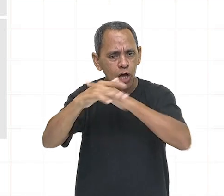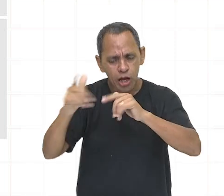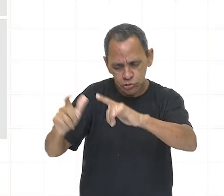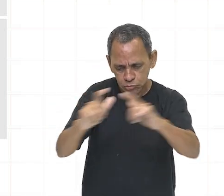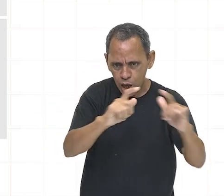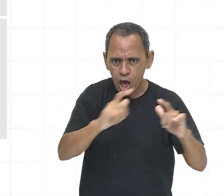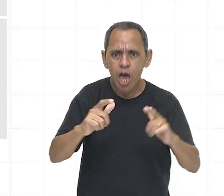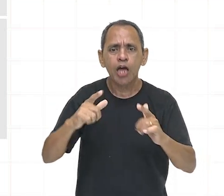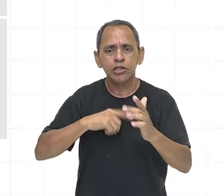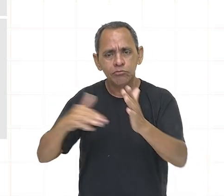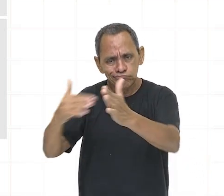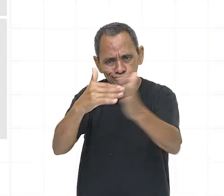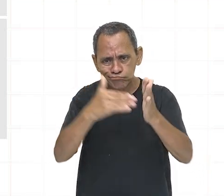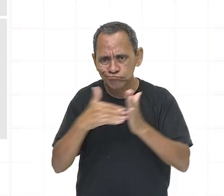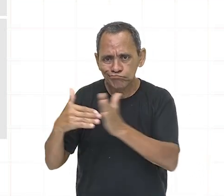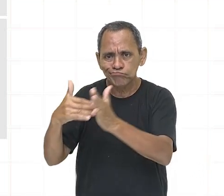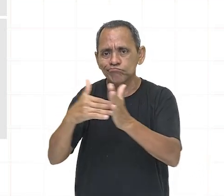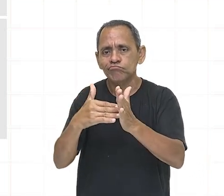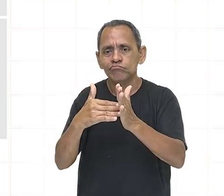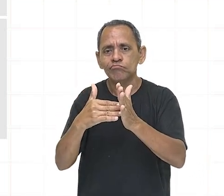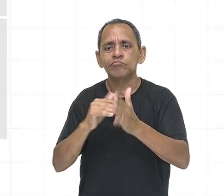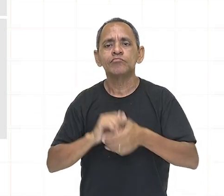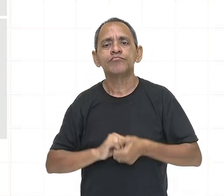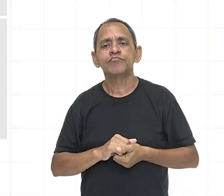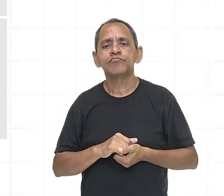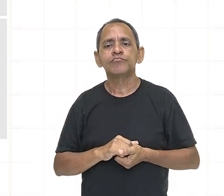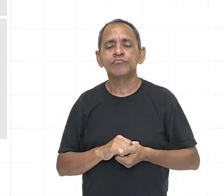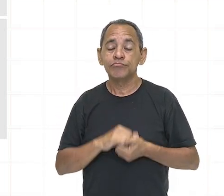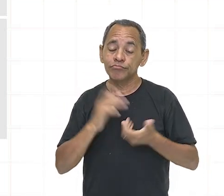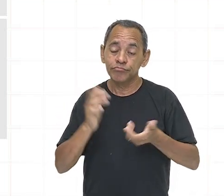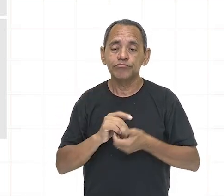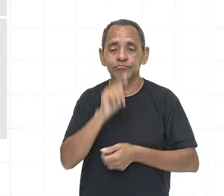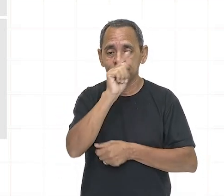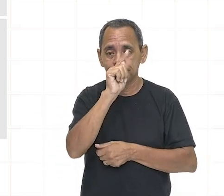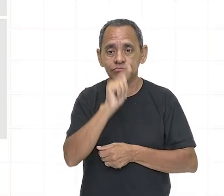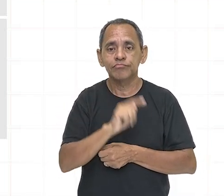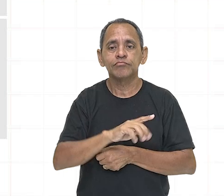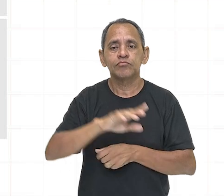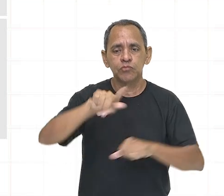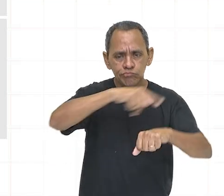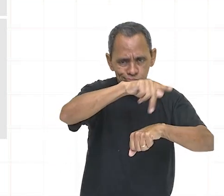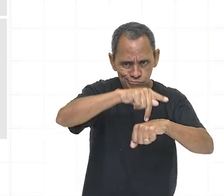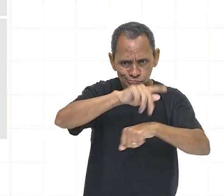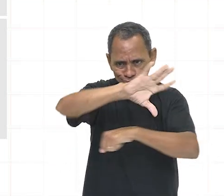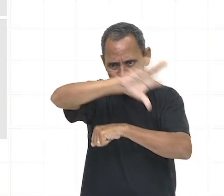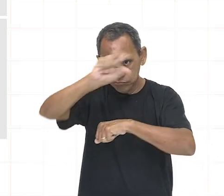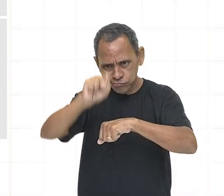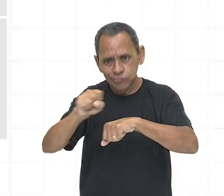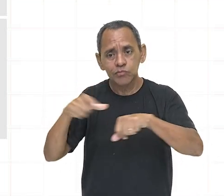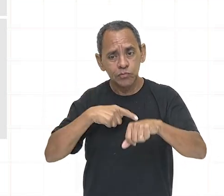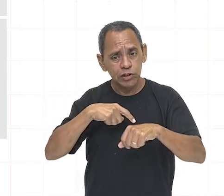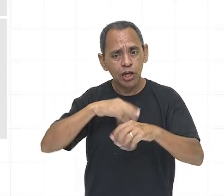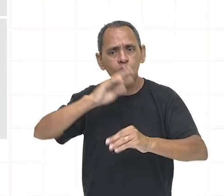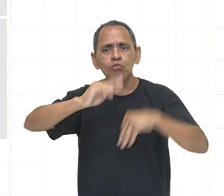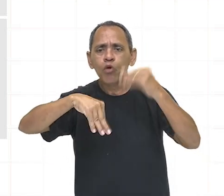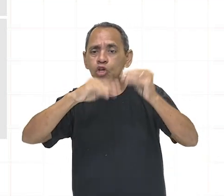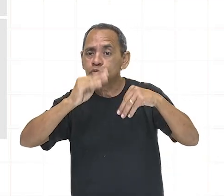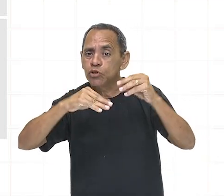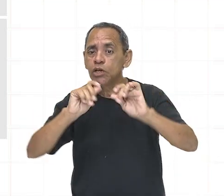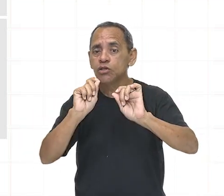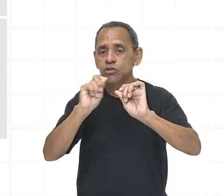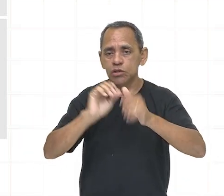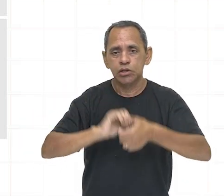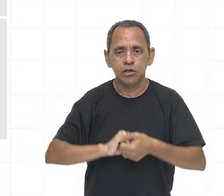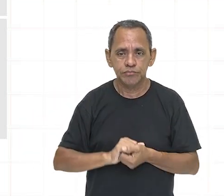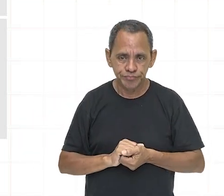Porque, como se vê na Ásia, nesses países asiáticos, a maioria tem realmente essa flexibilidade aí, esses outros